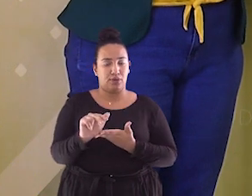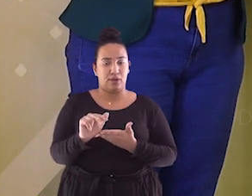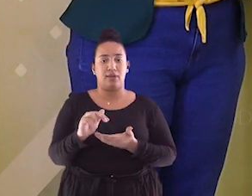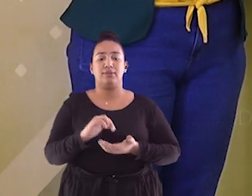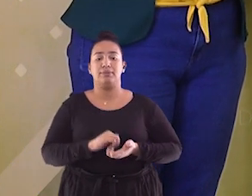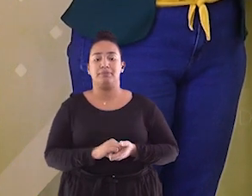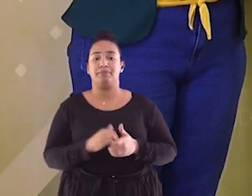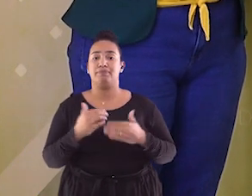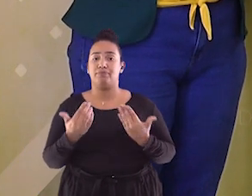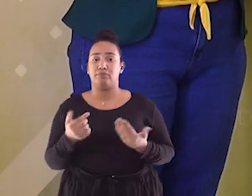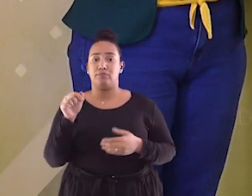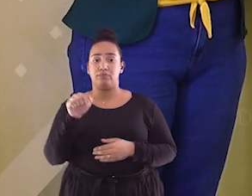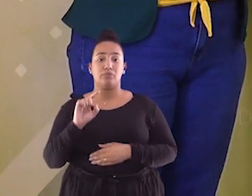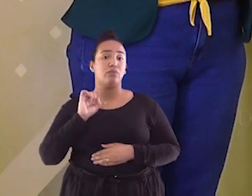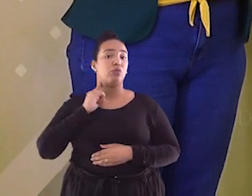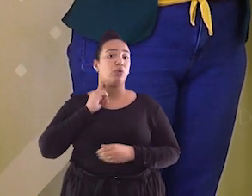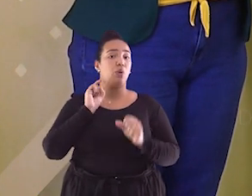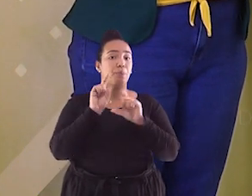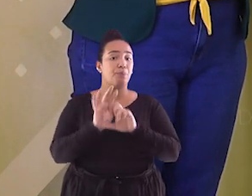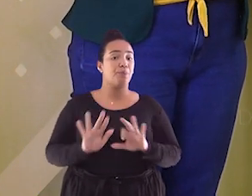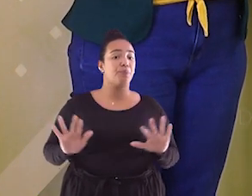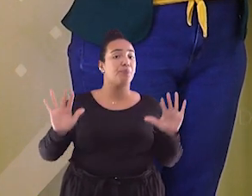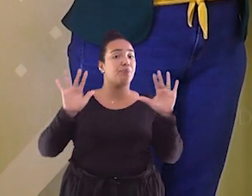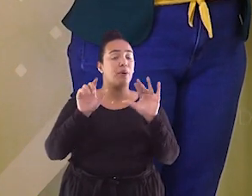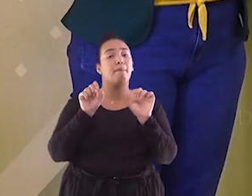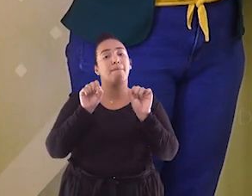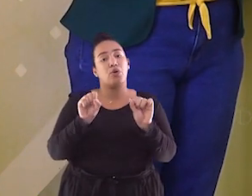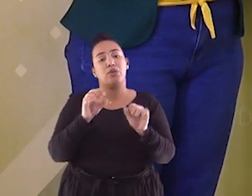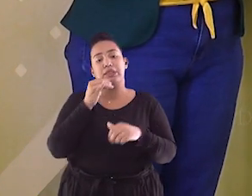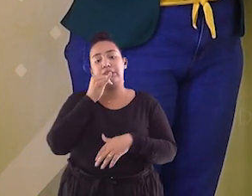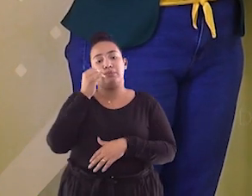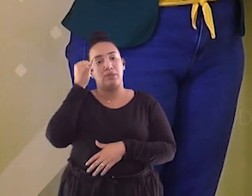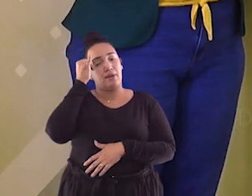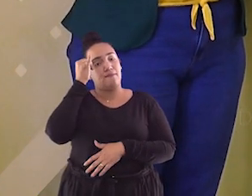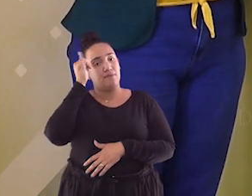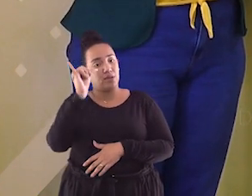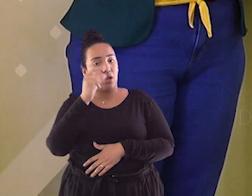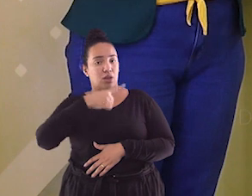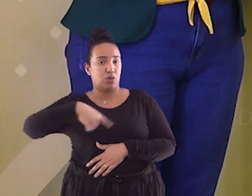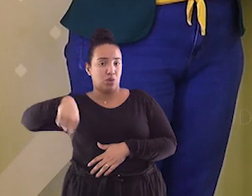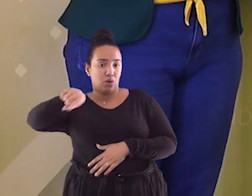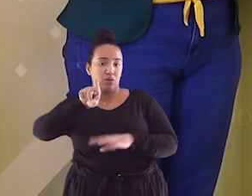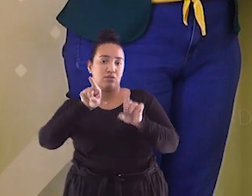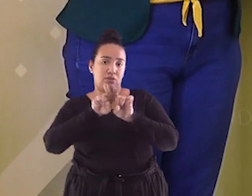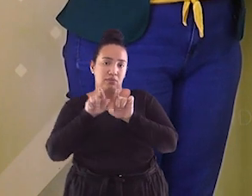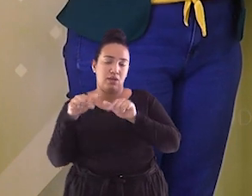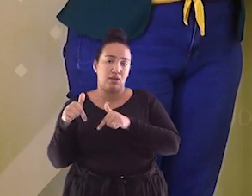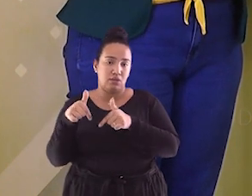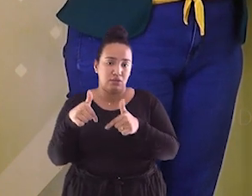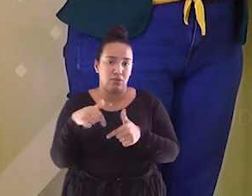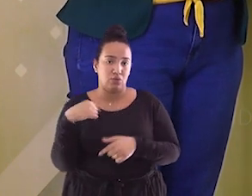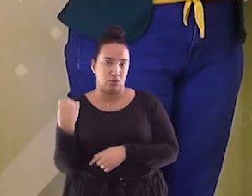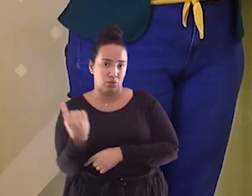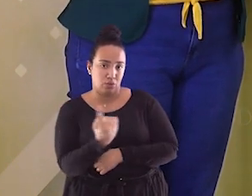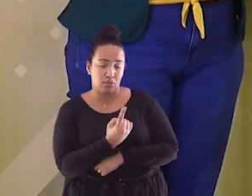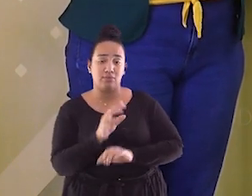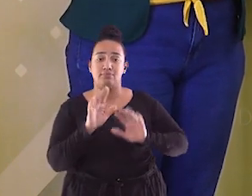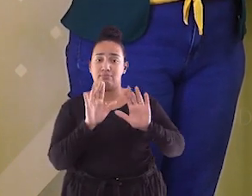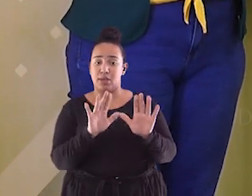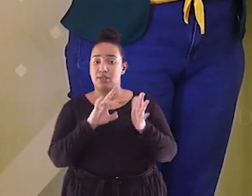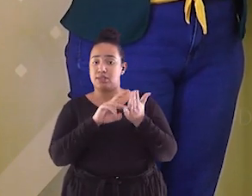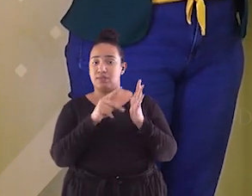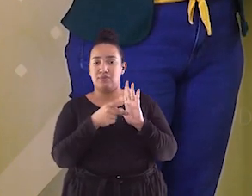que a poluição pode ser causada ou evitada por nós também, em nossas atitudes. Não quer dizer que possa